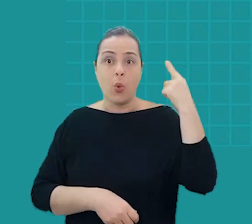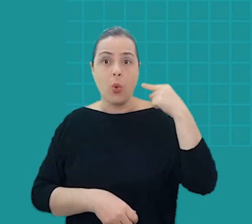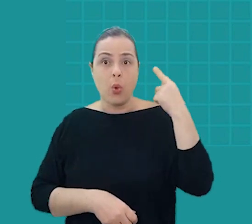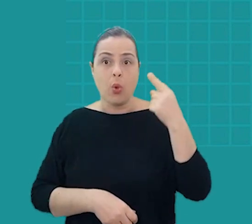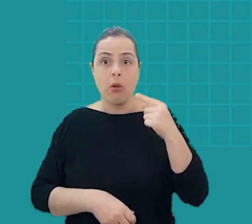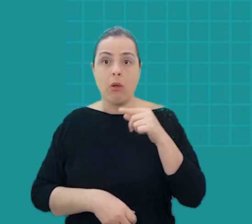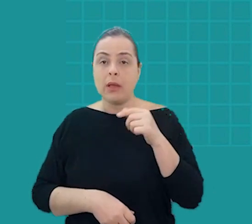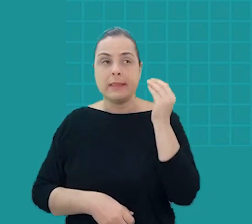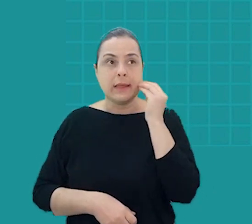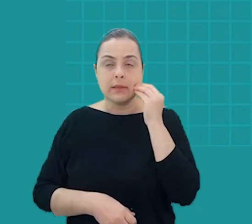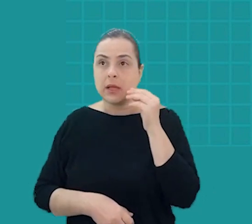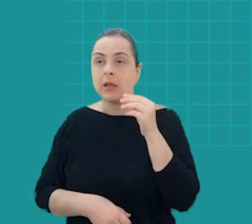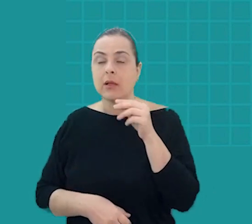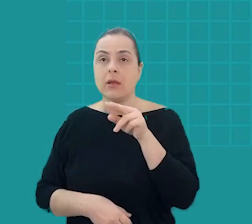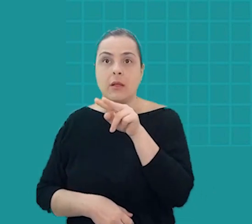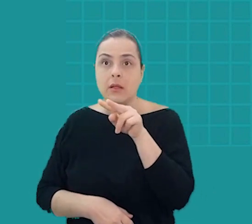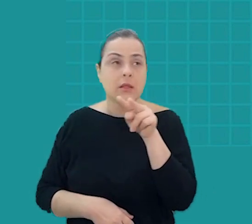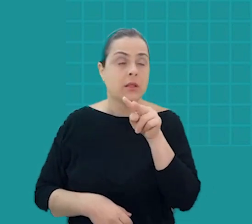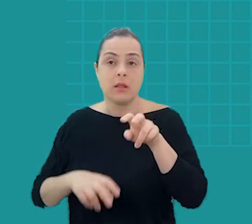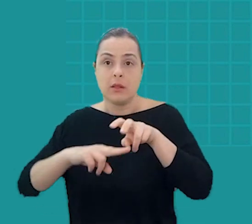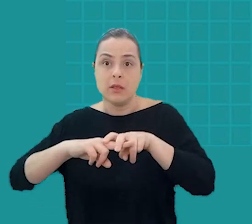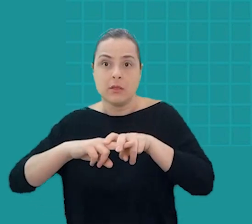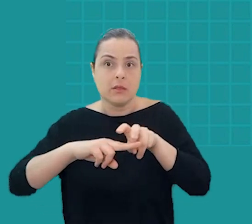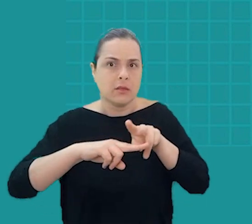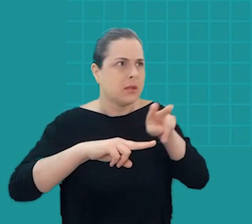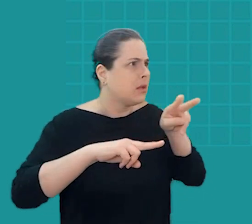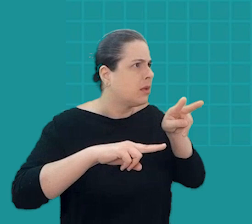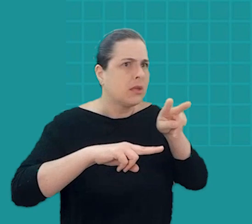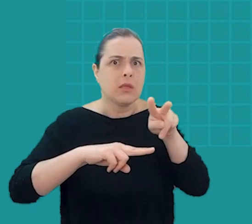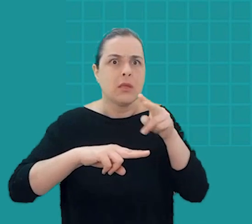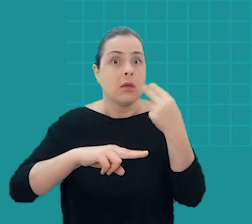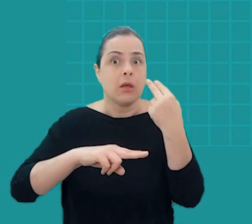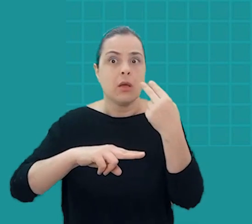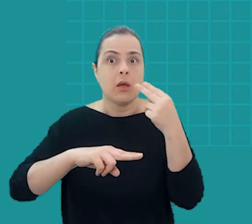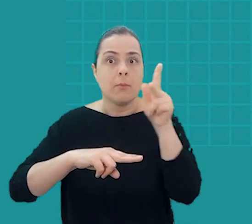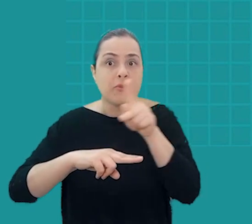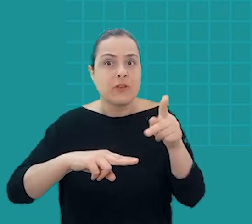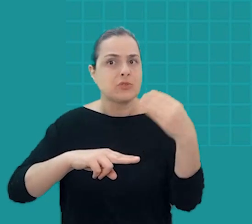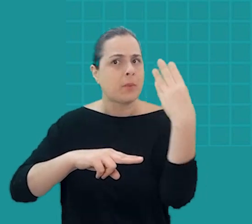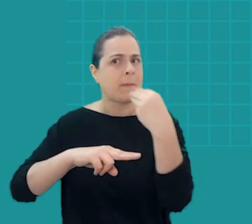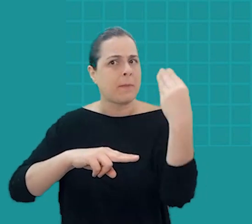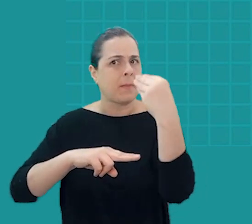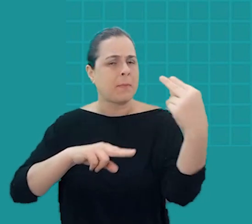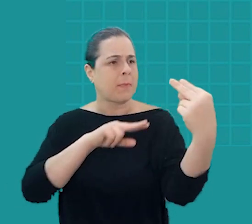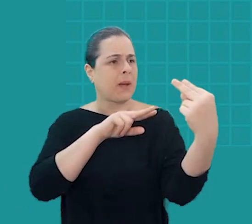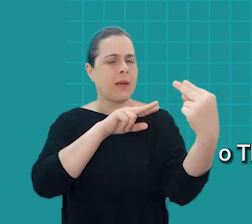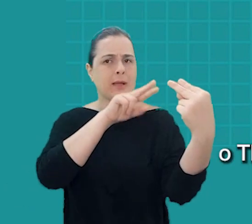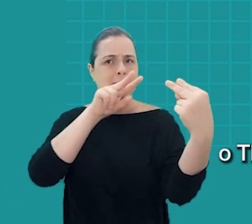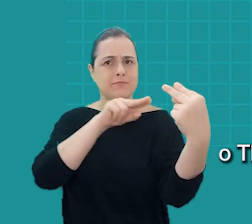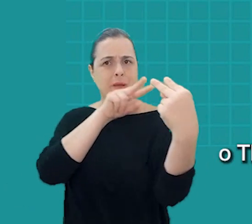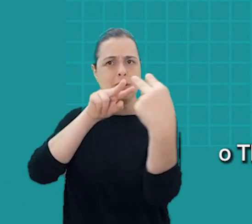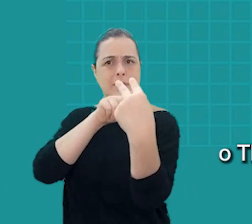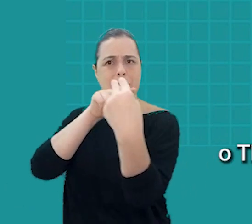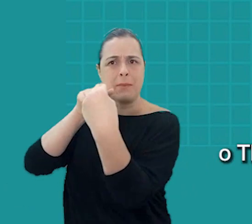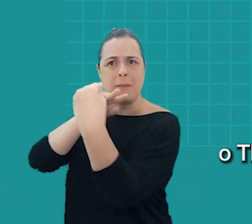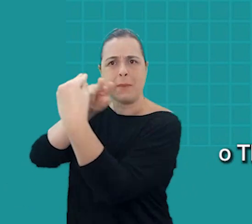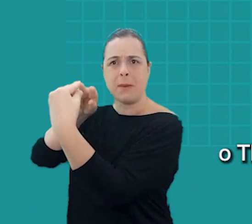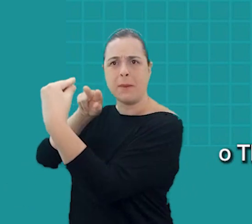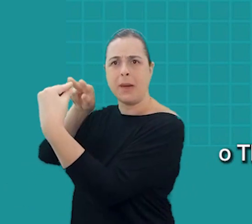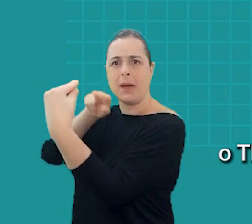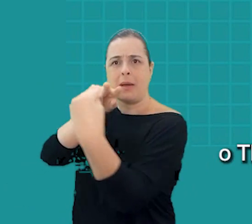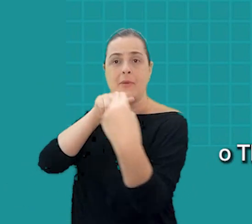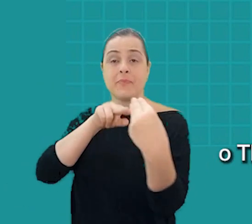melhor ângulo para ler os lábios dos professores. Até hoje, às vezes, eu faço. Puta, Thierry, senta na área